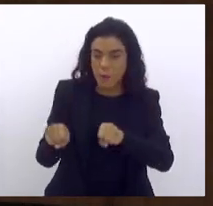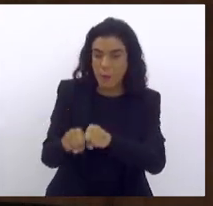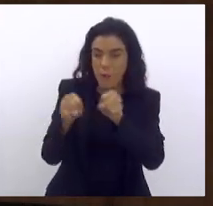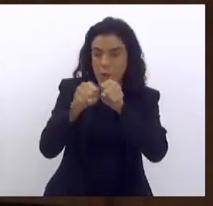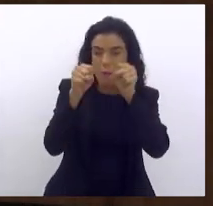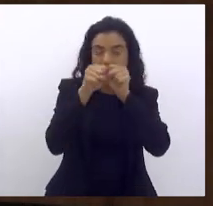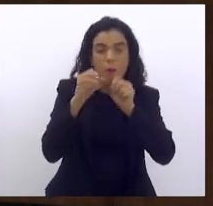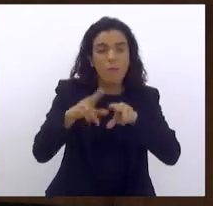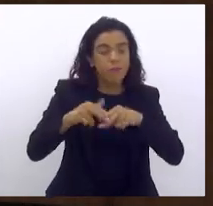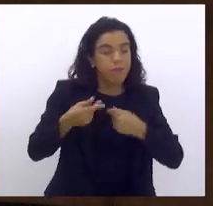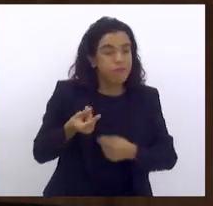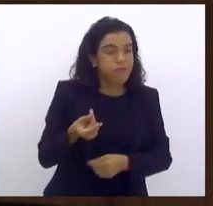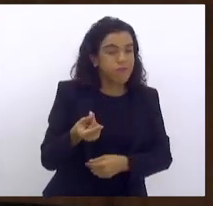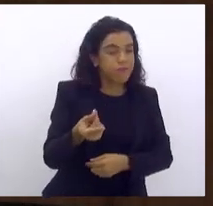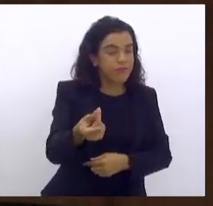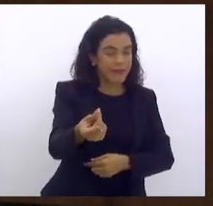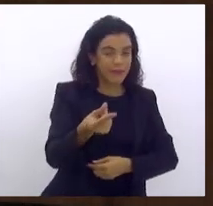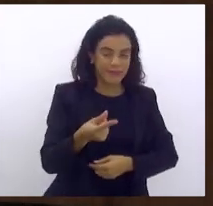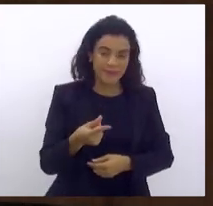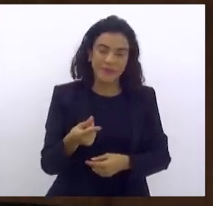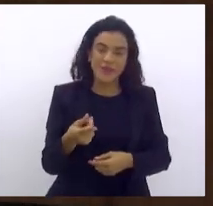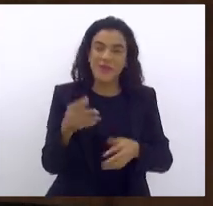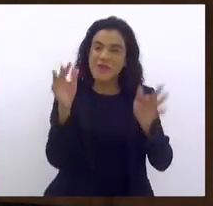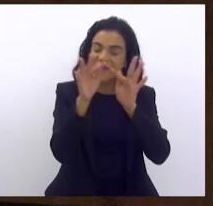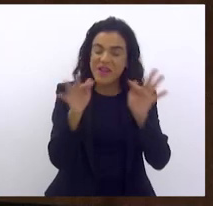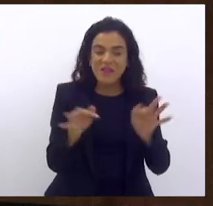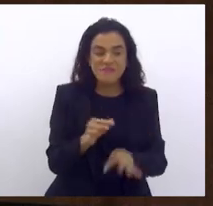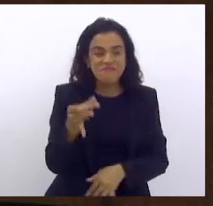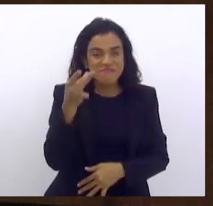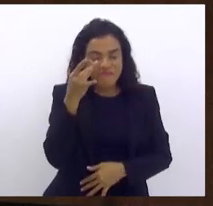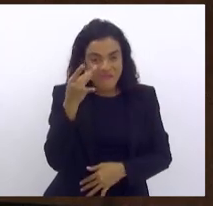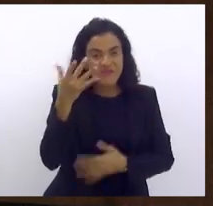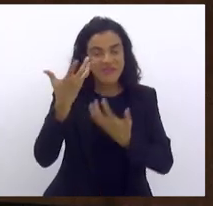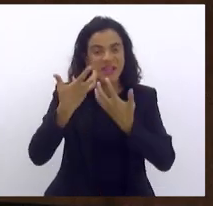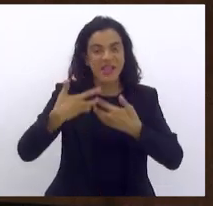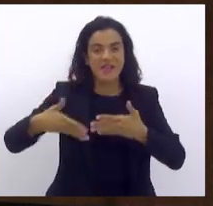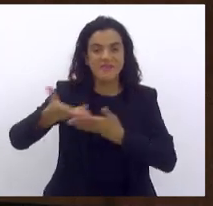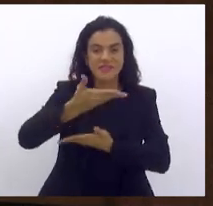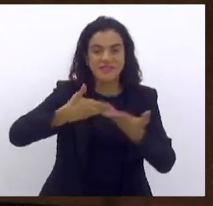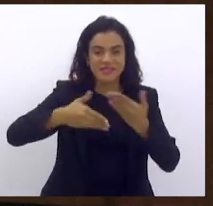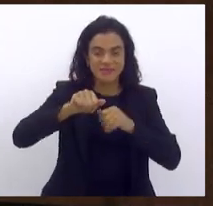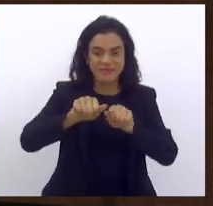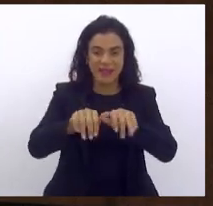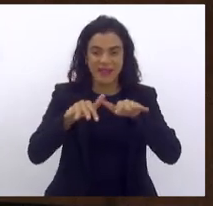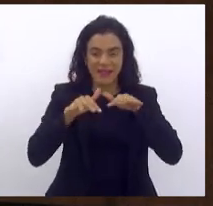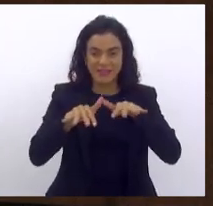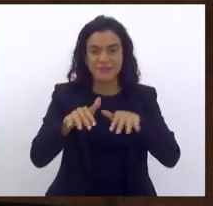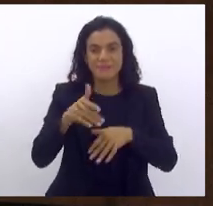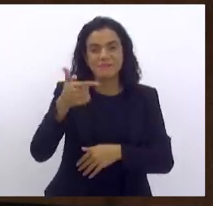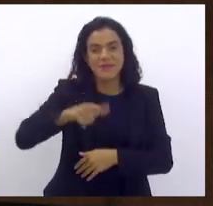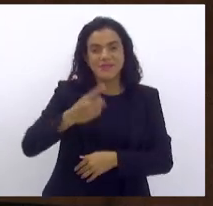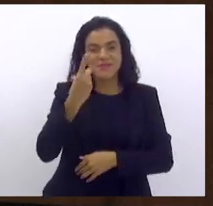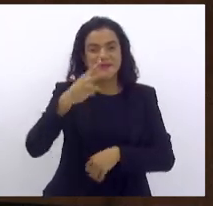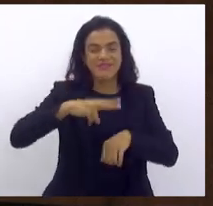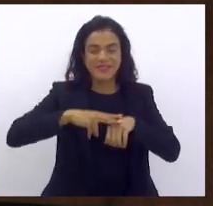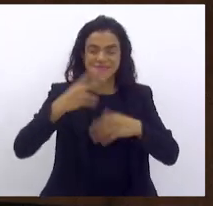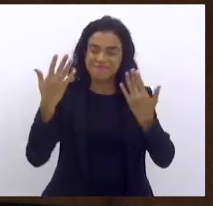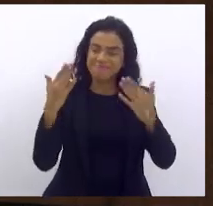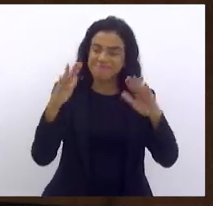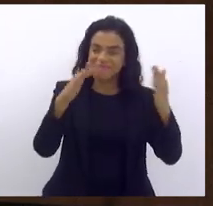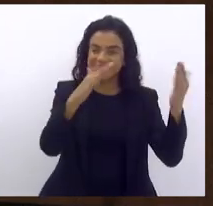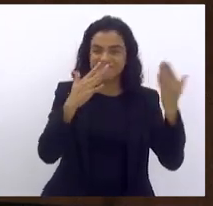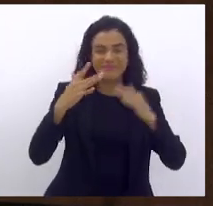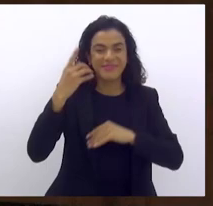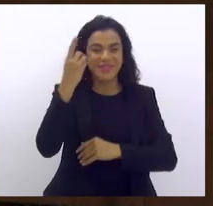injusta. E fico feliz de ter visto, ter testemunhado essa reflexão aqui na casa. Obrigada, presidente. Mais uma vez, parabenizando os